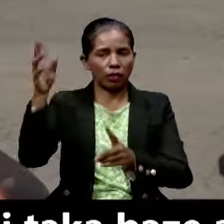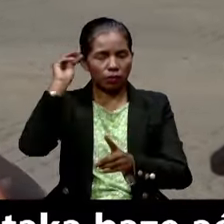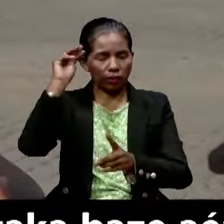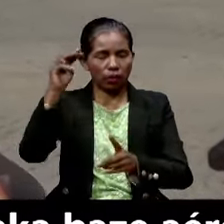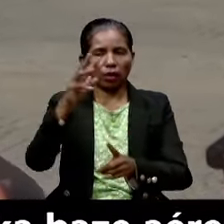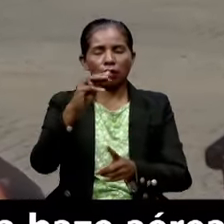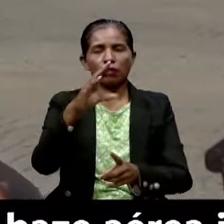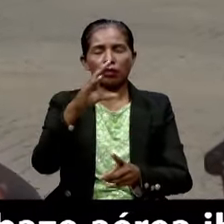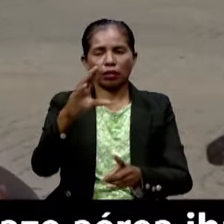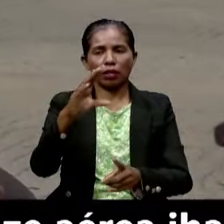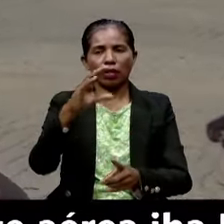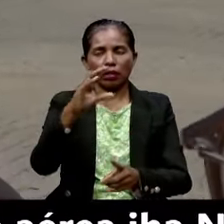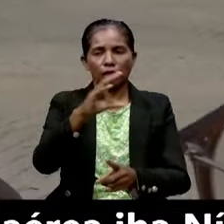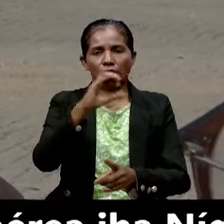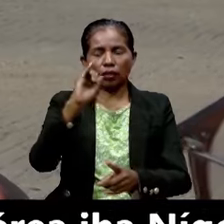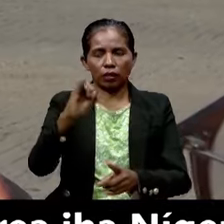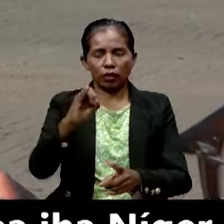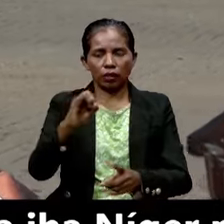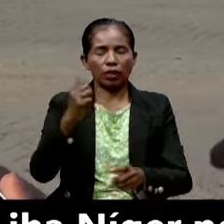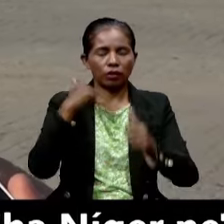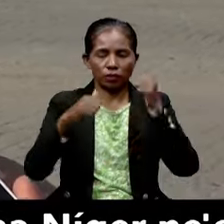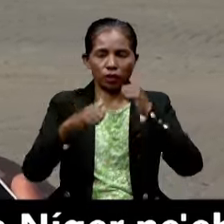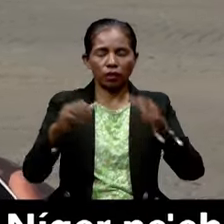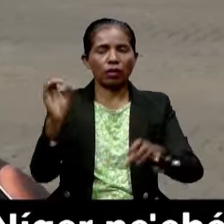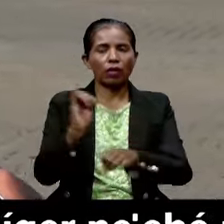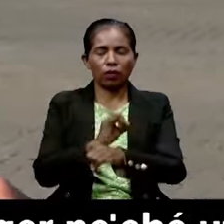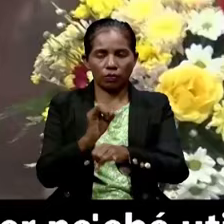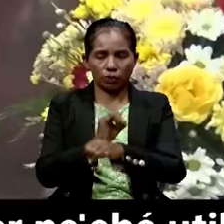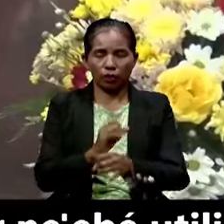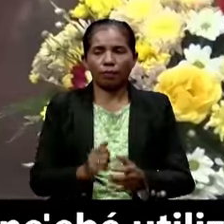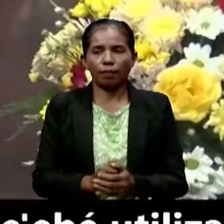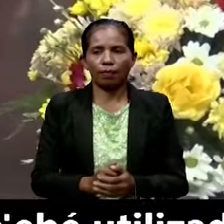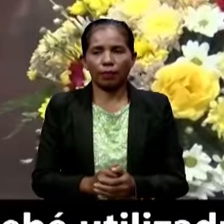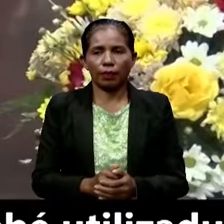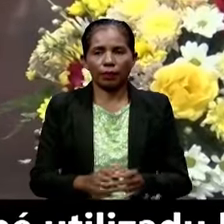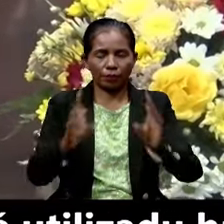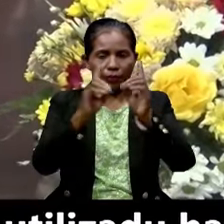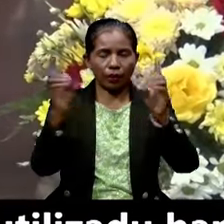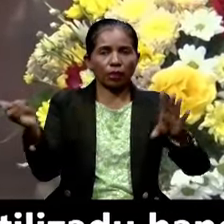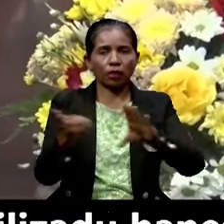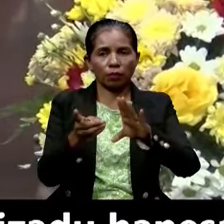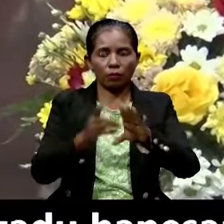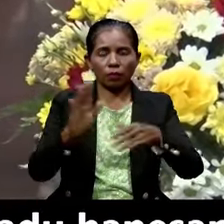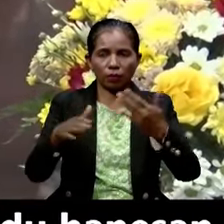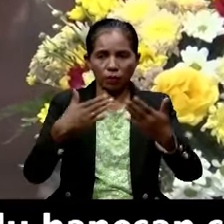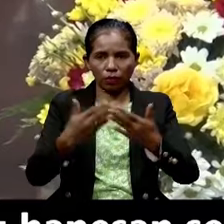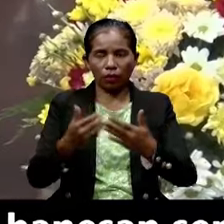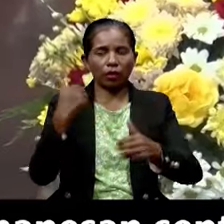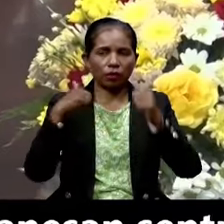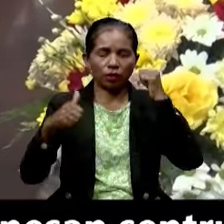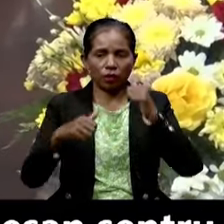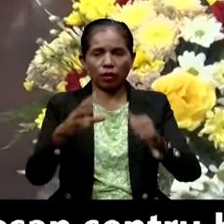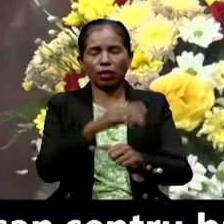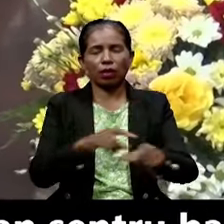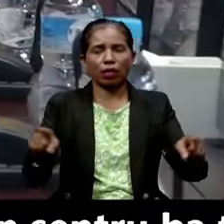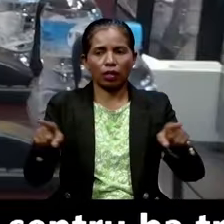Indústria ba licença ba atividade comercial ou indústria ninian. Diploma sirane aplica ba atividade industrial ka comercial nebe klasifika